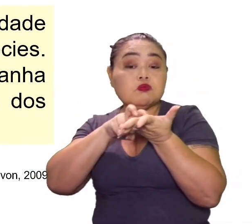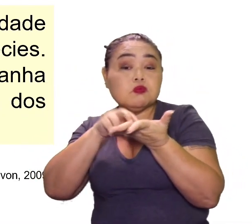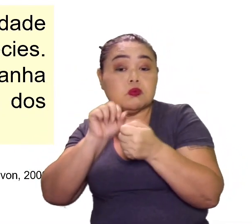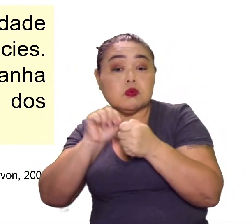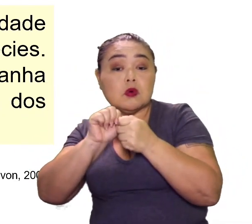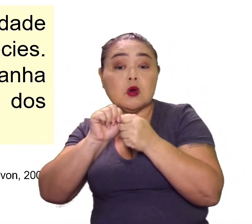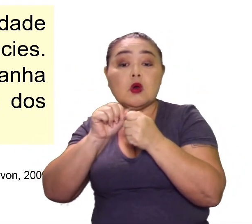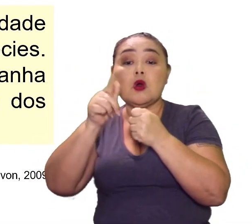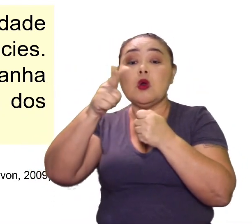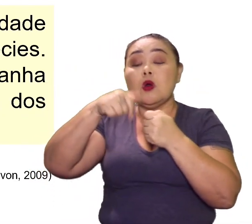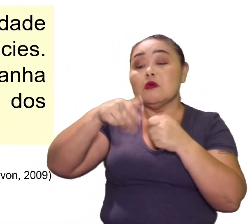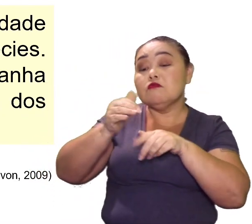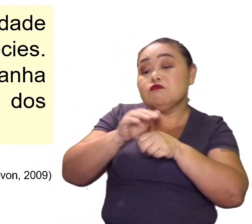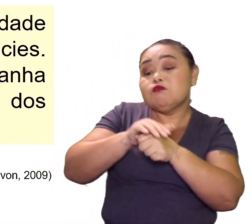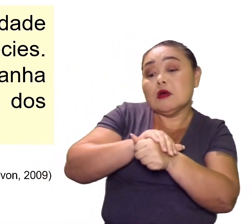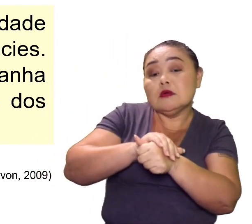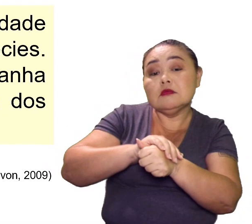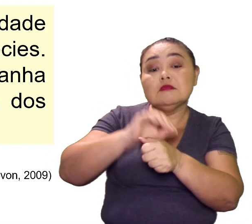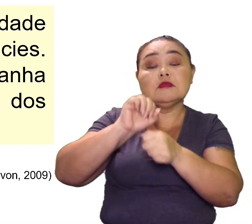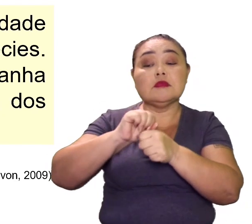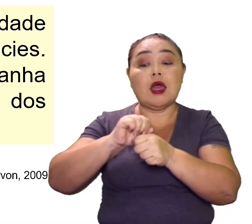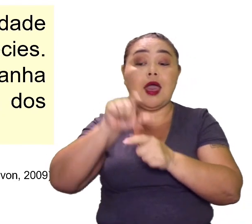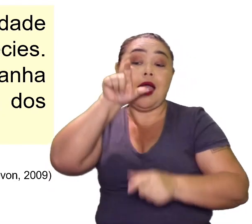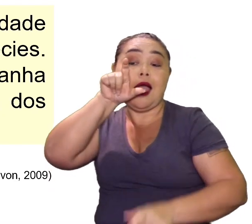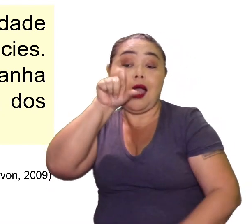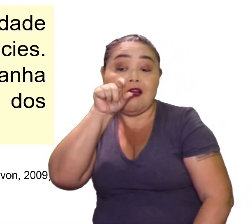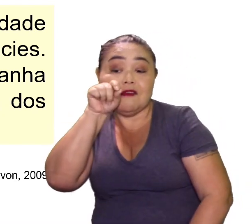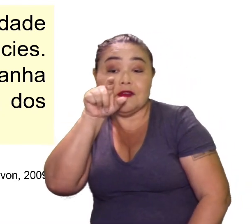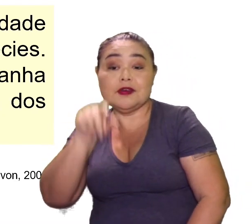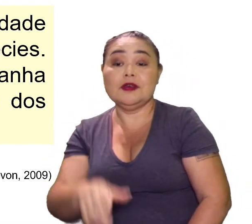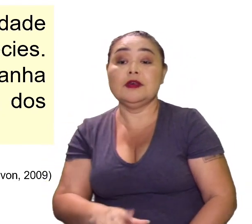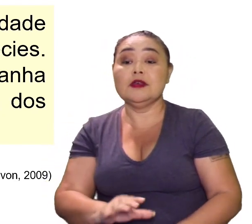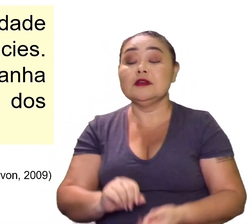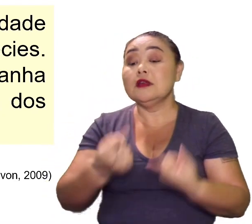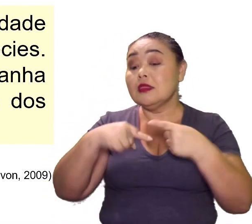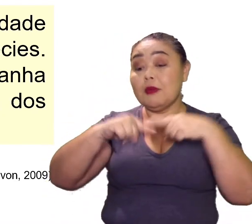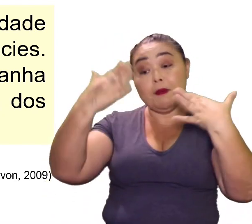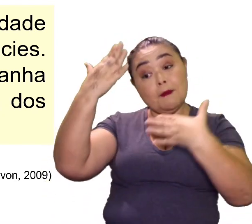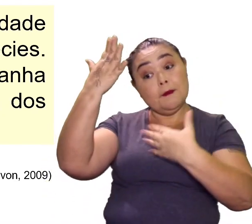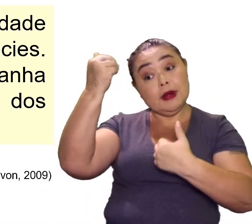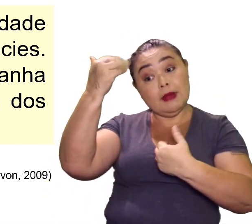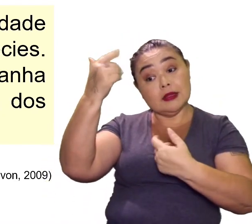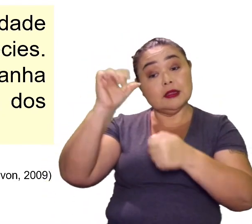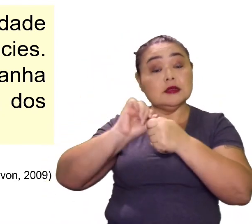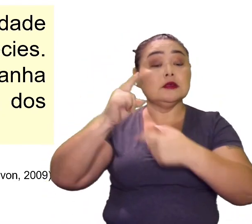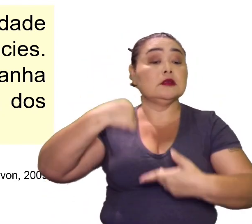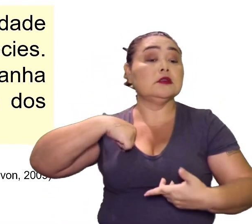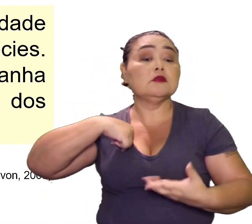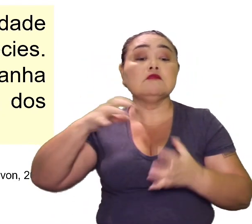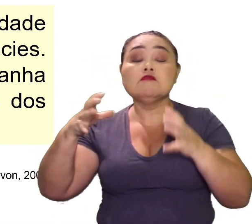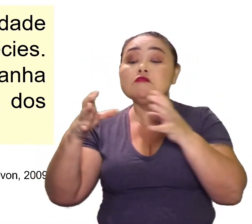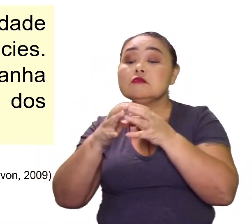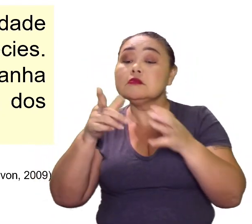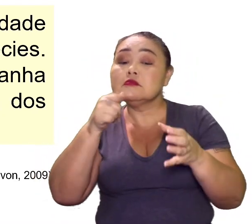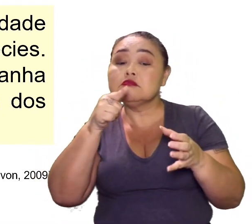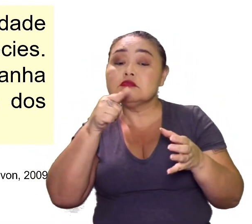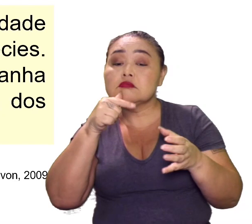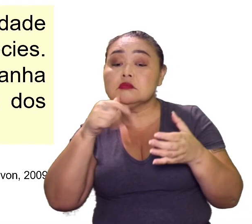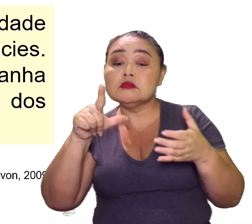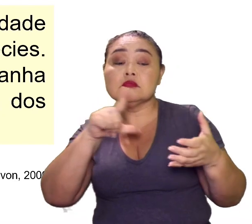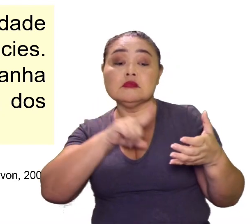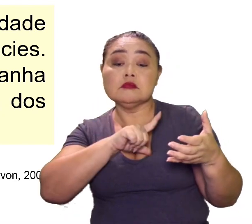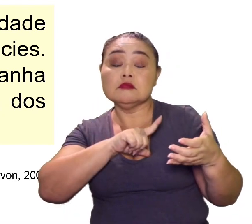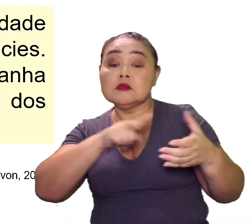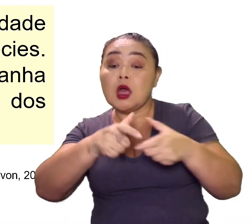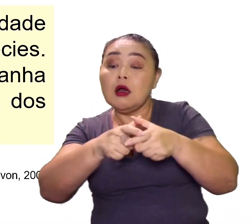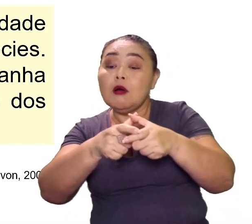aves, quelônios, como o jabuti, né? E primatas. Sua bacia hidrográfica